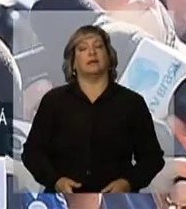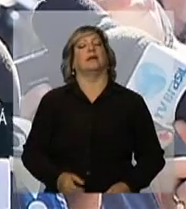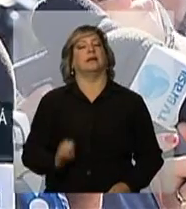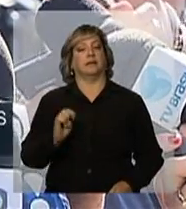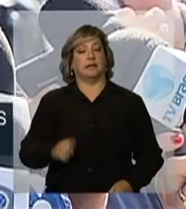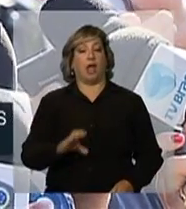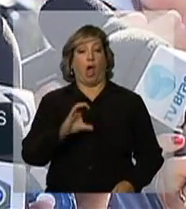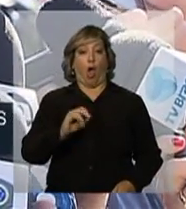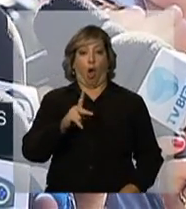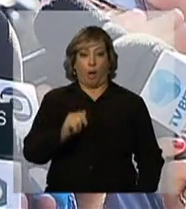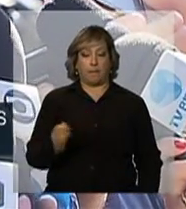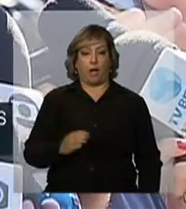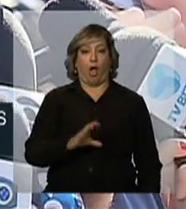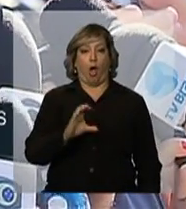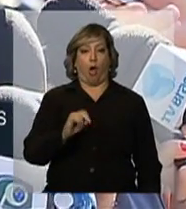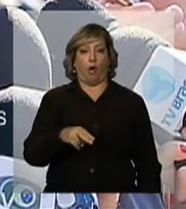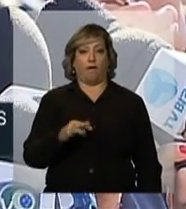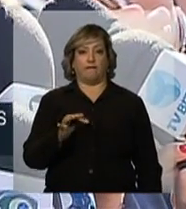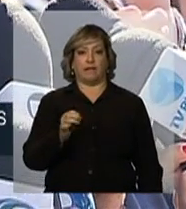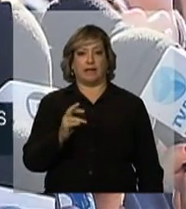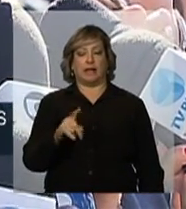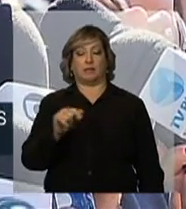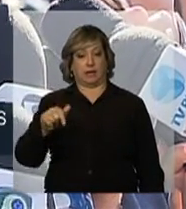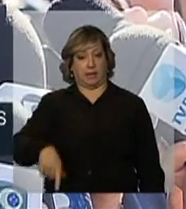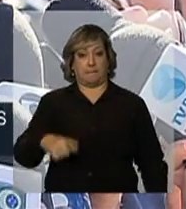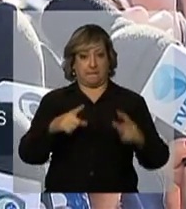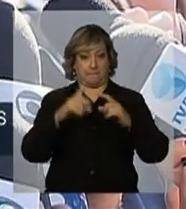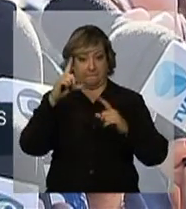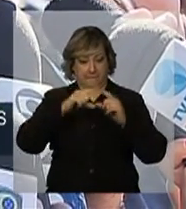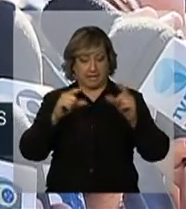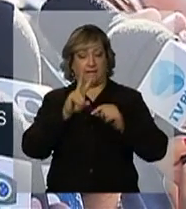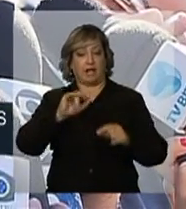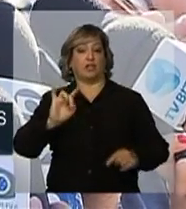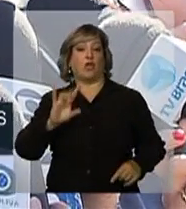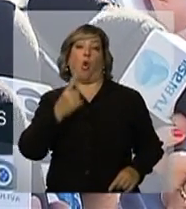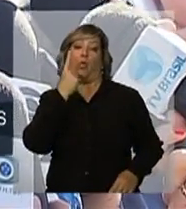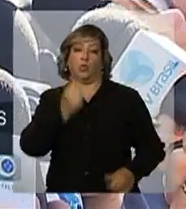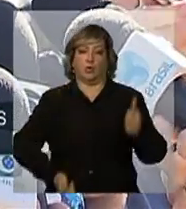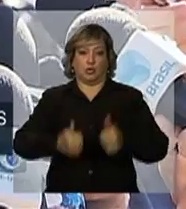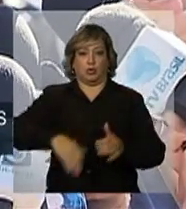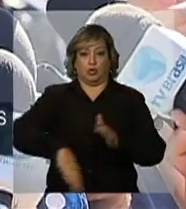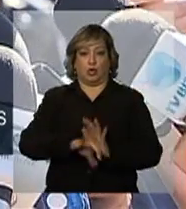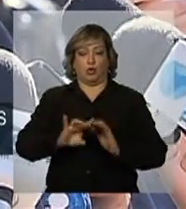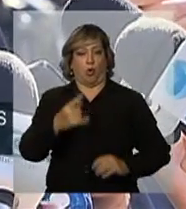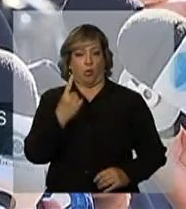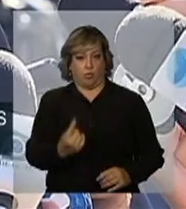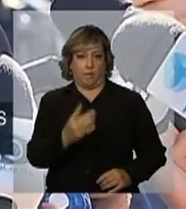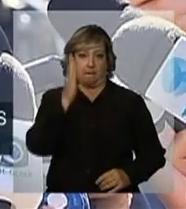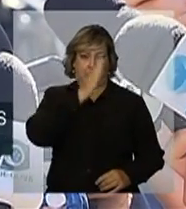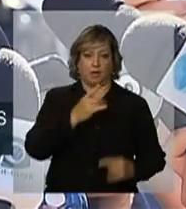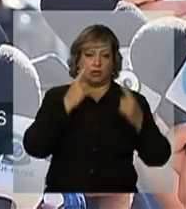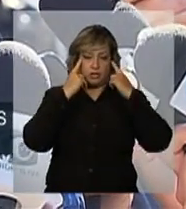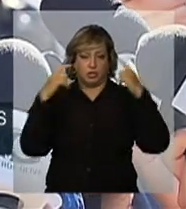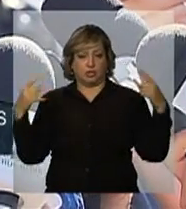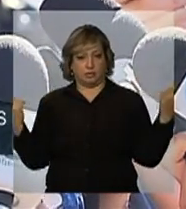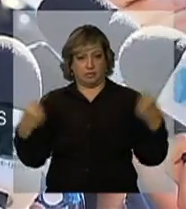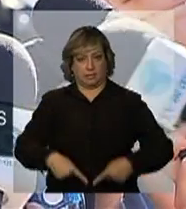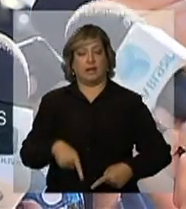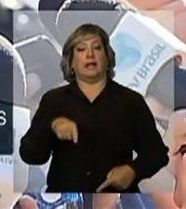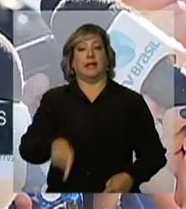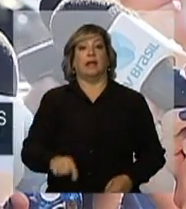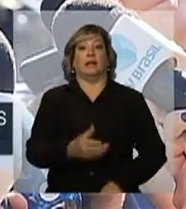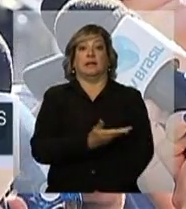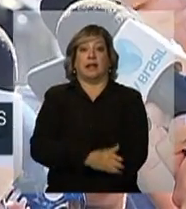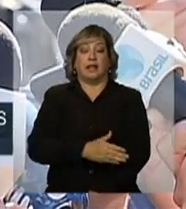A Copa das Confederações, como um todo, em Brasília, vão ter apenas um jogo, embora seja um jogo de abertura. Ela é um grande evento teste, um grande